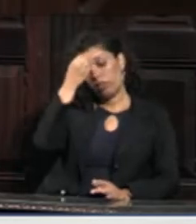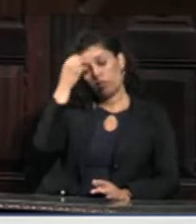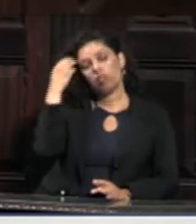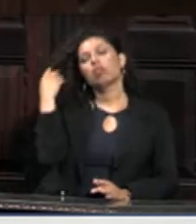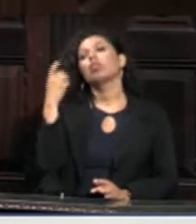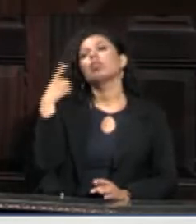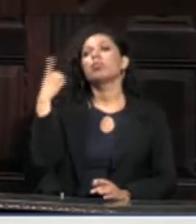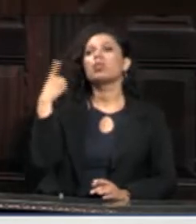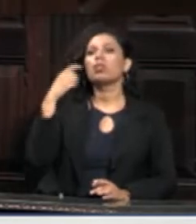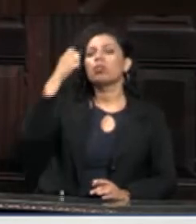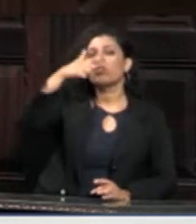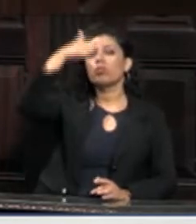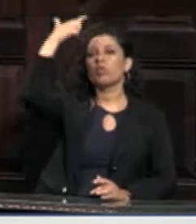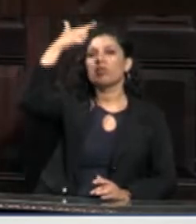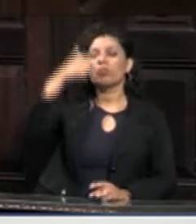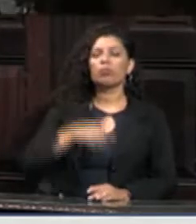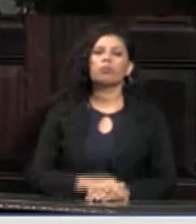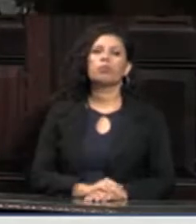deputado Luiz Paulo.